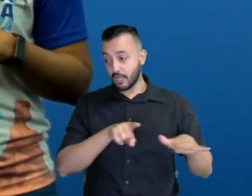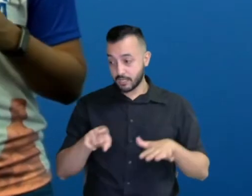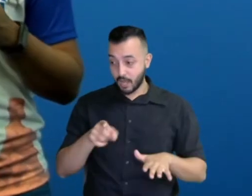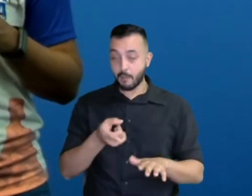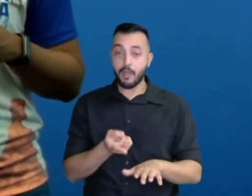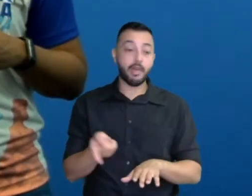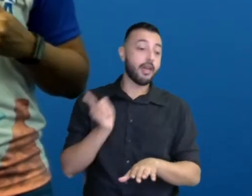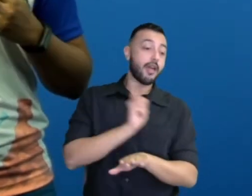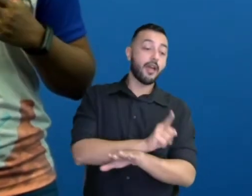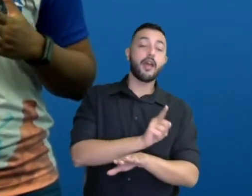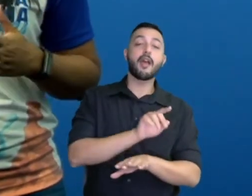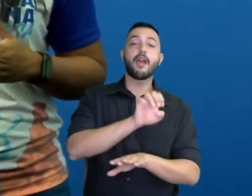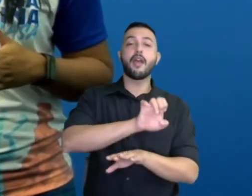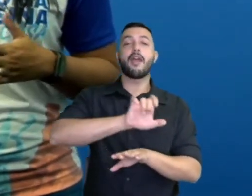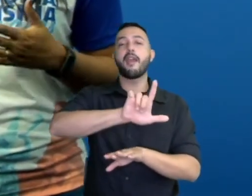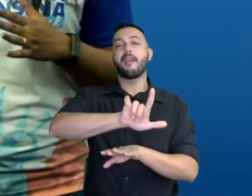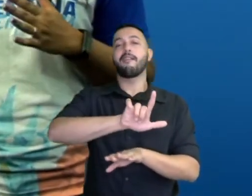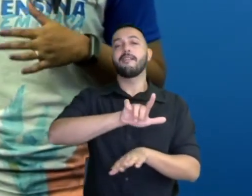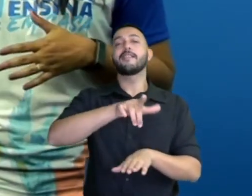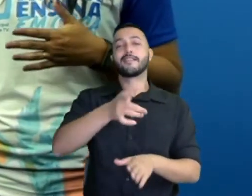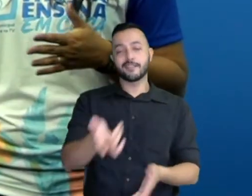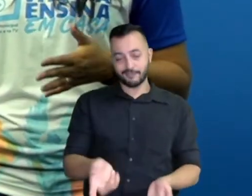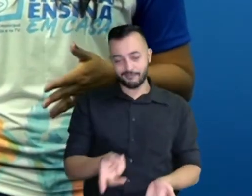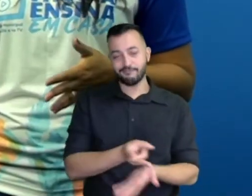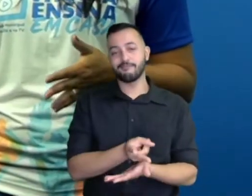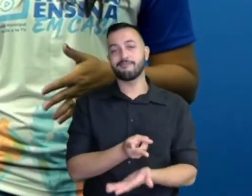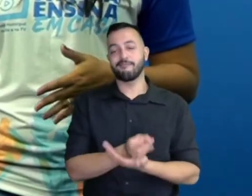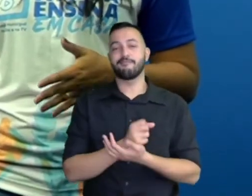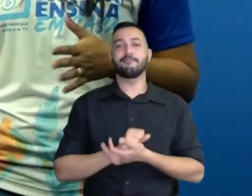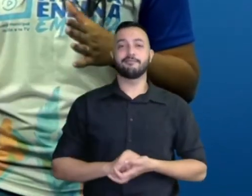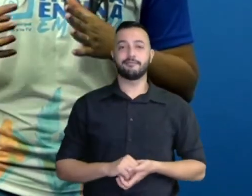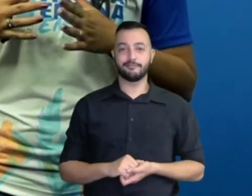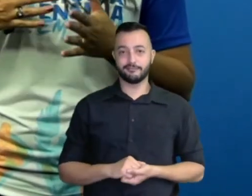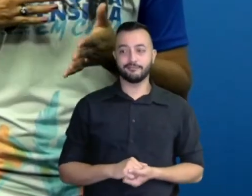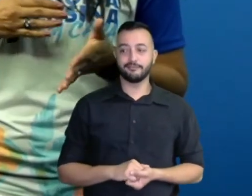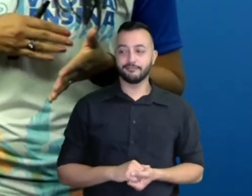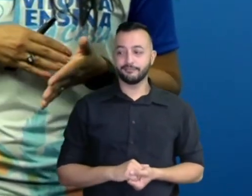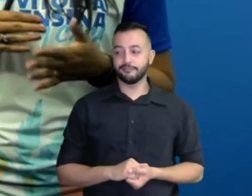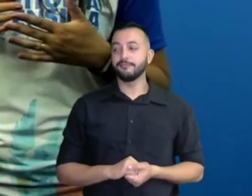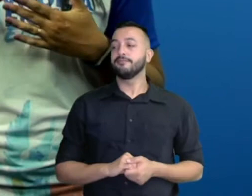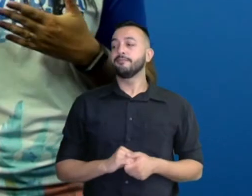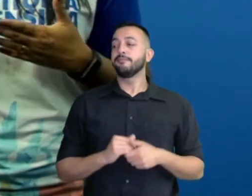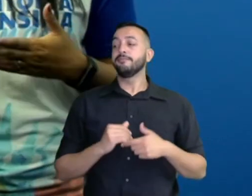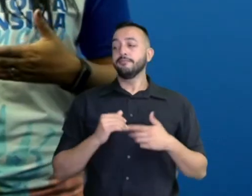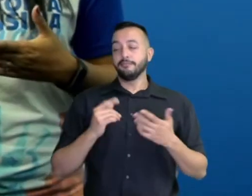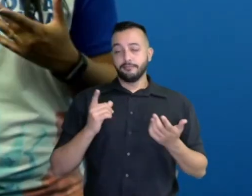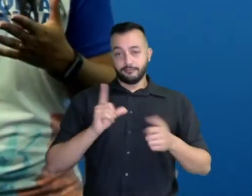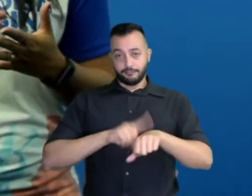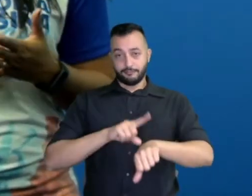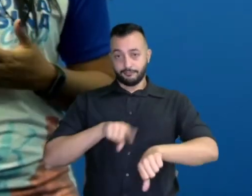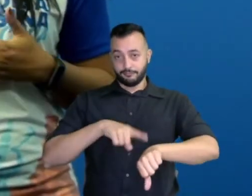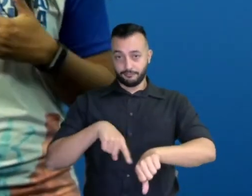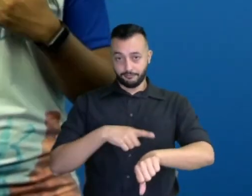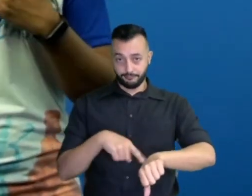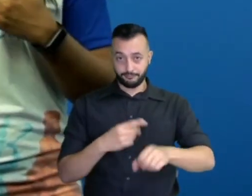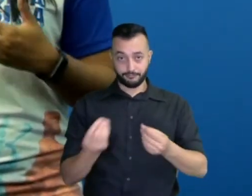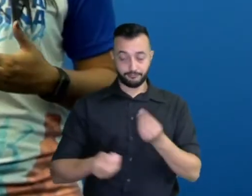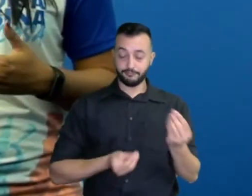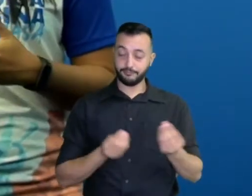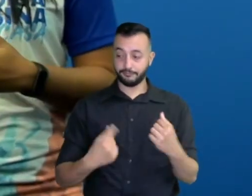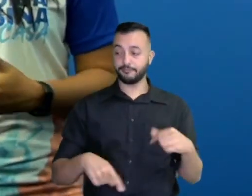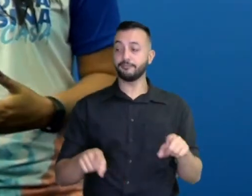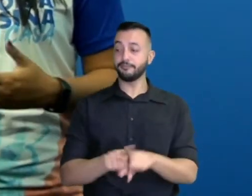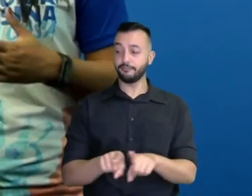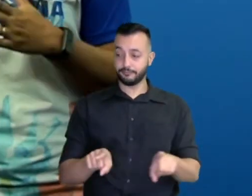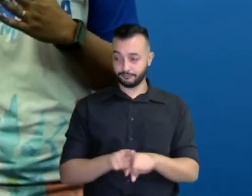uma data, a gente usa os artigos determinados. Diante de horas, das horas, a gente